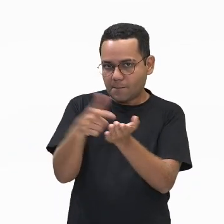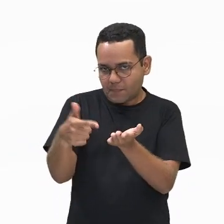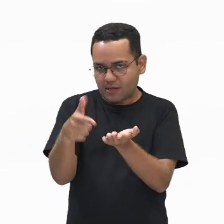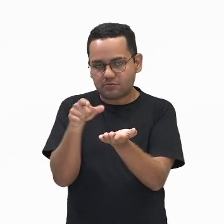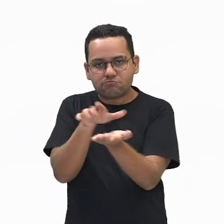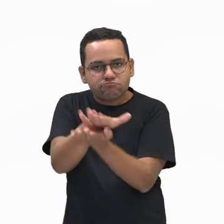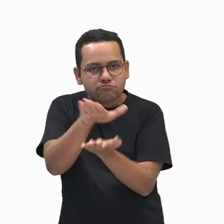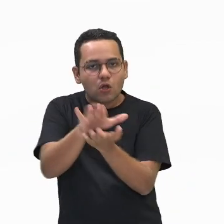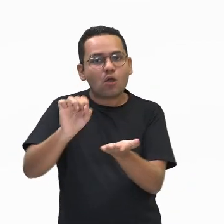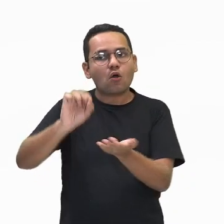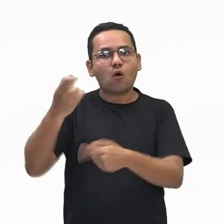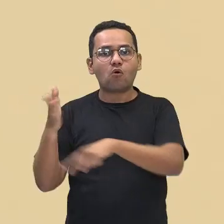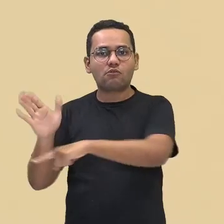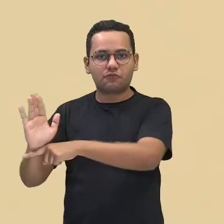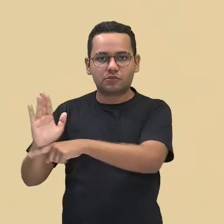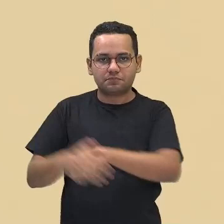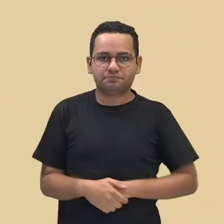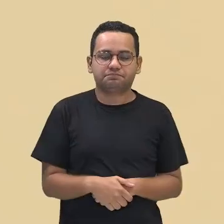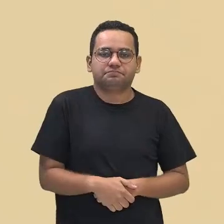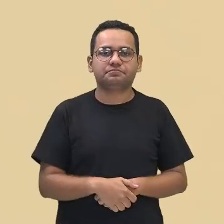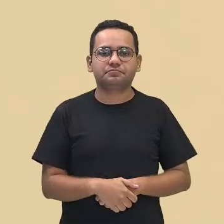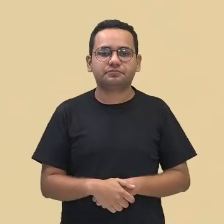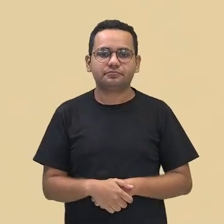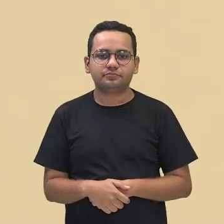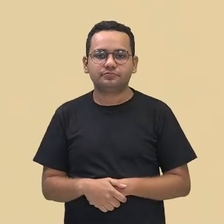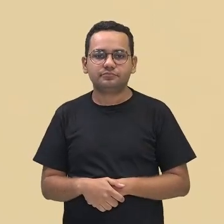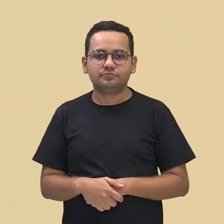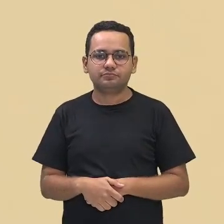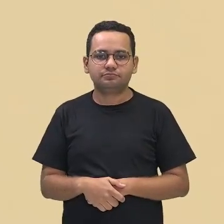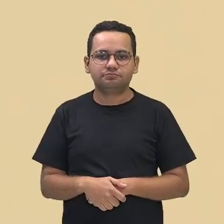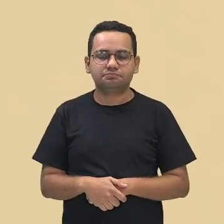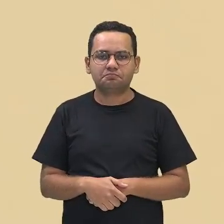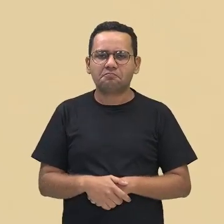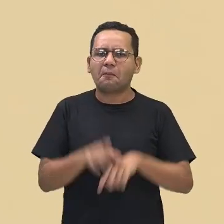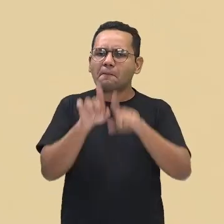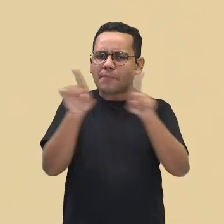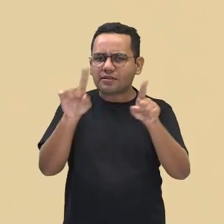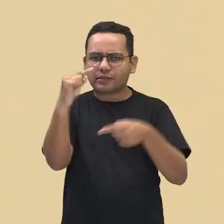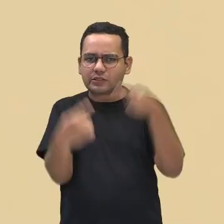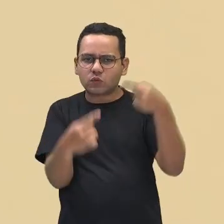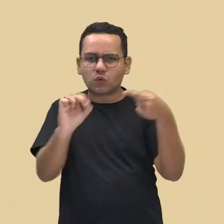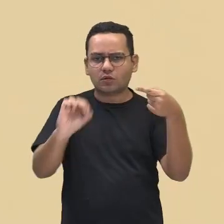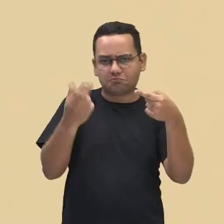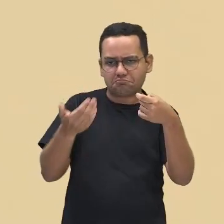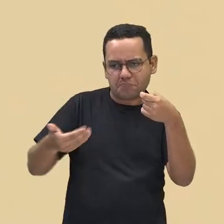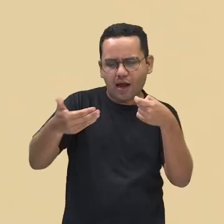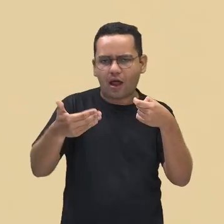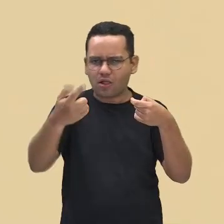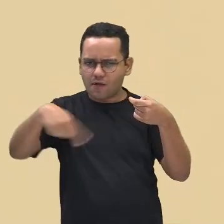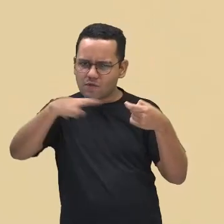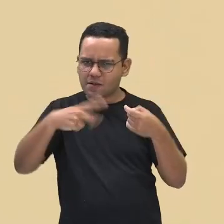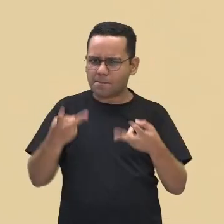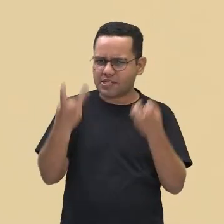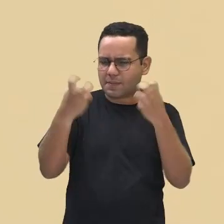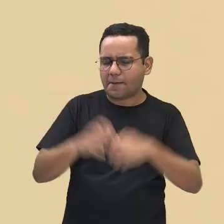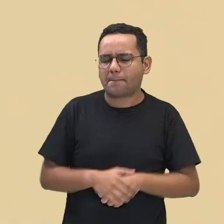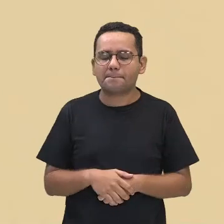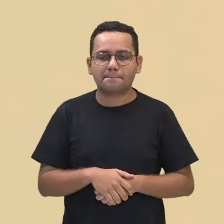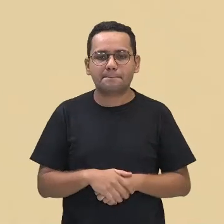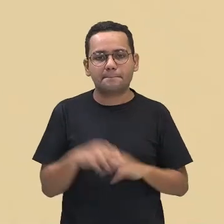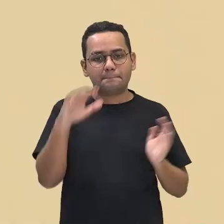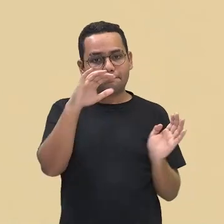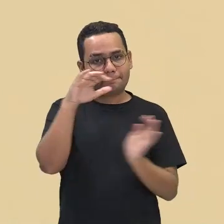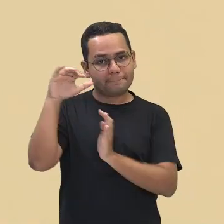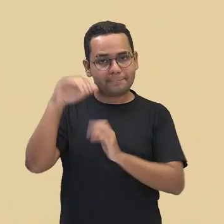a partir dessas duas opções e no decorrer da aula, vocês vão ver qual é o melhor para vocês aplicarem, certo?